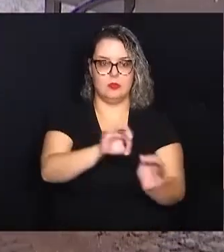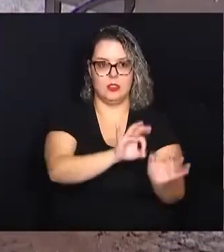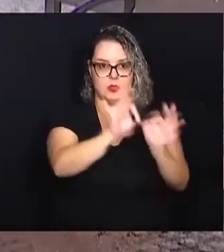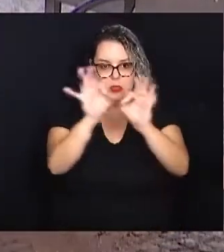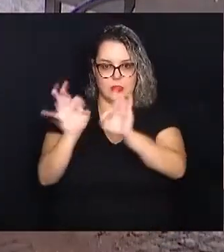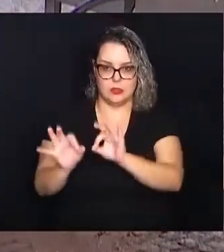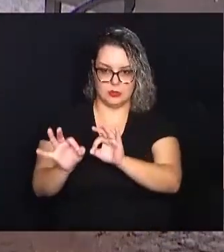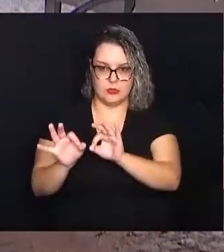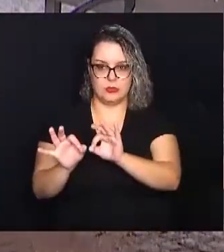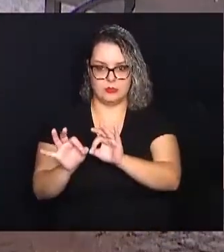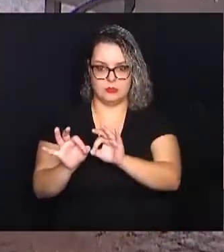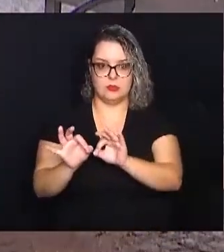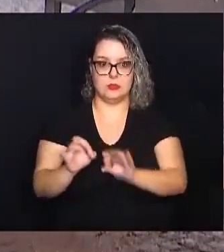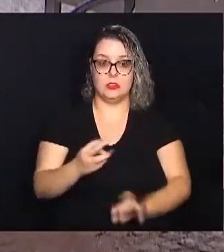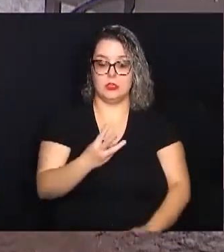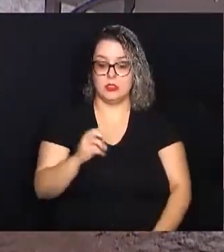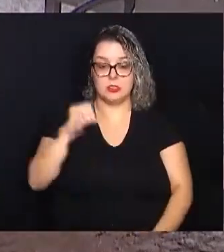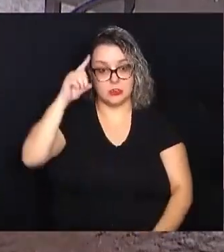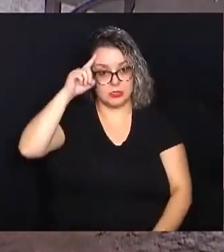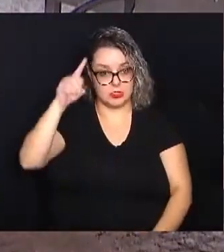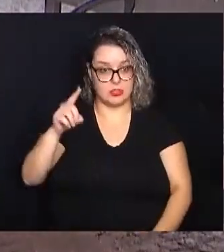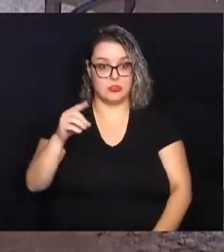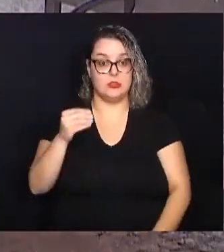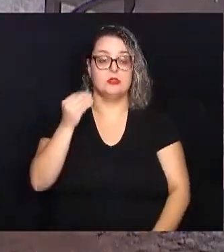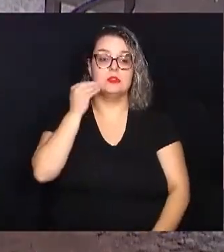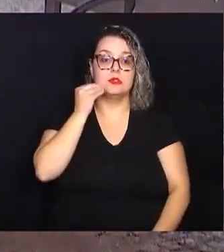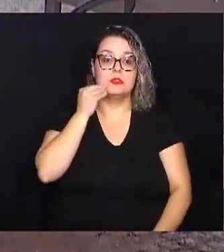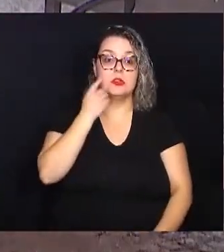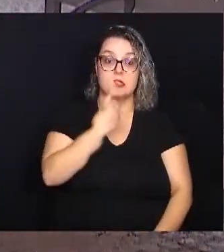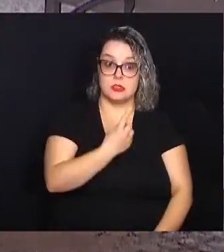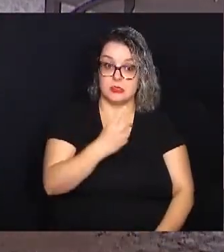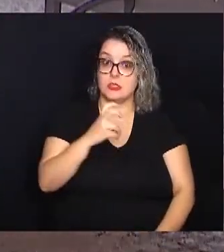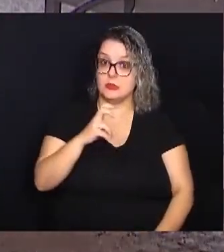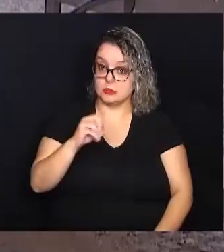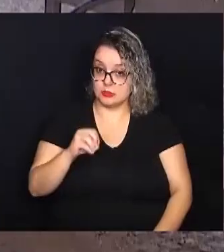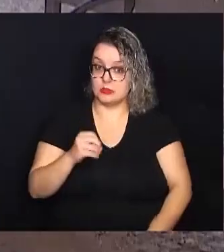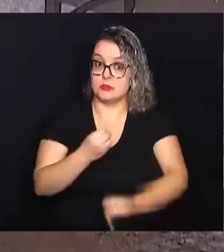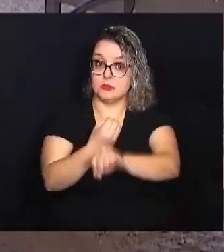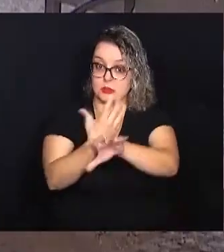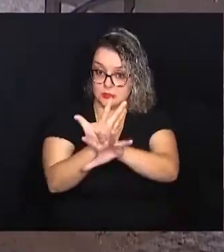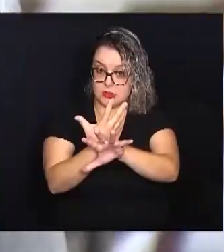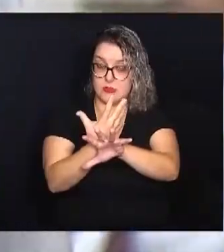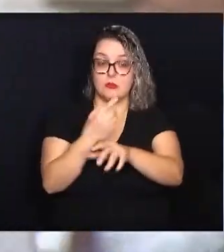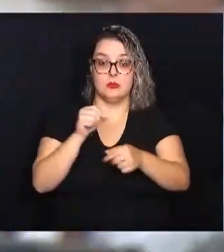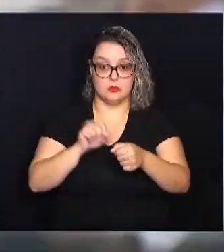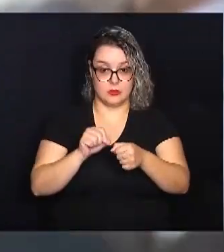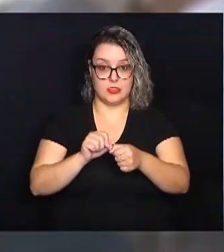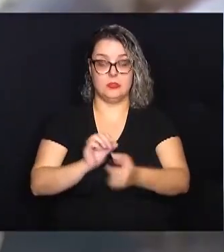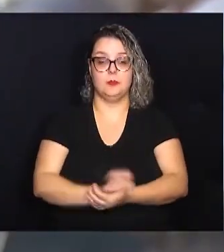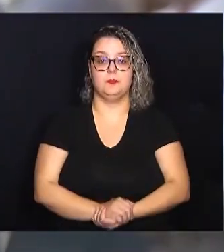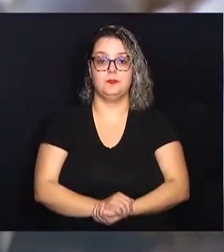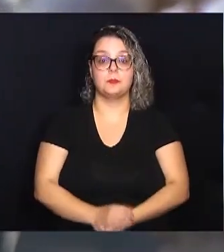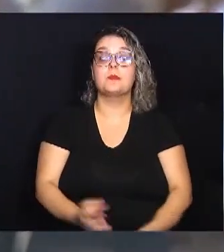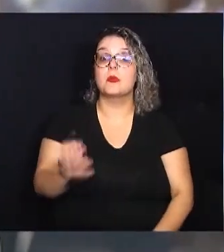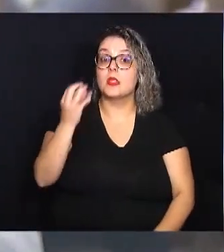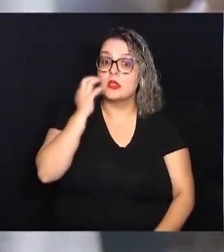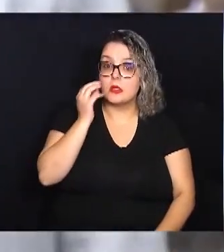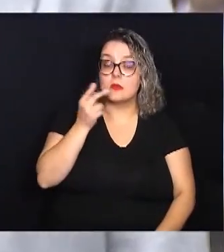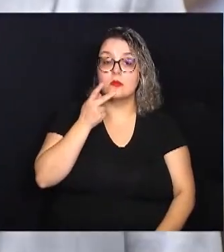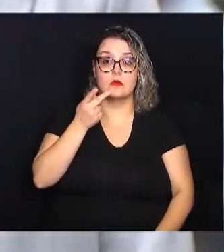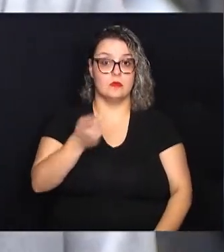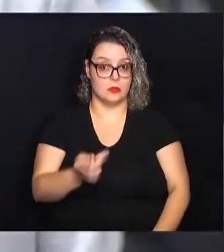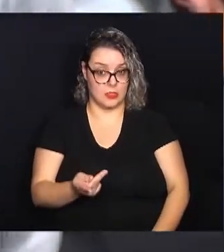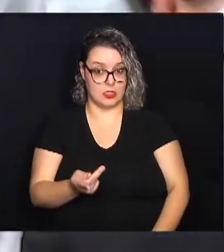monitoramento. Em apenas 30 dias de teste, 150 chamadas foram realizadas. Igor Diego ressalta que